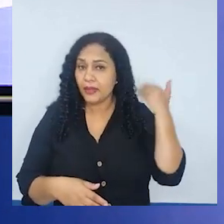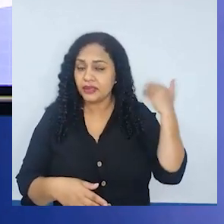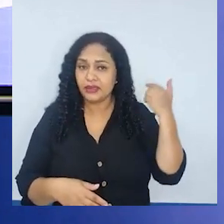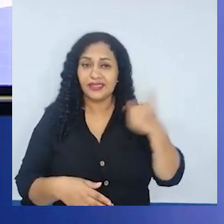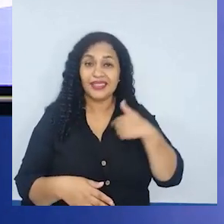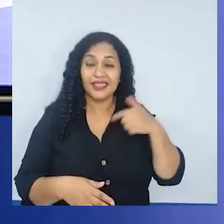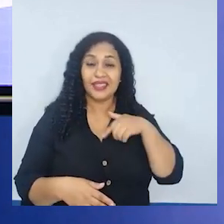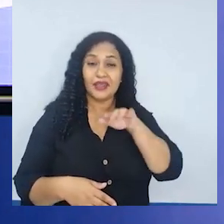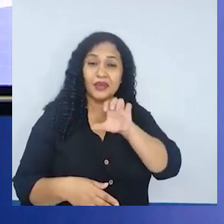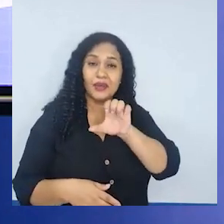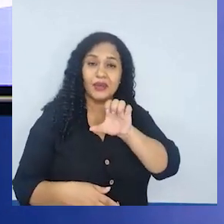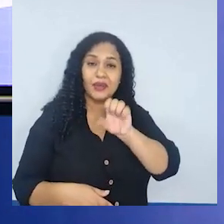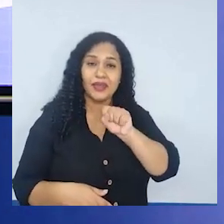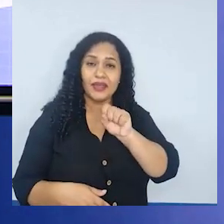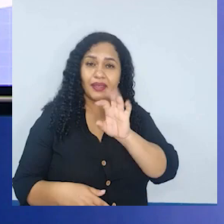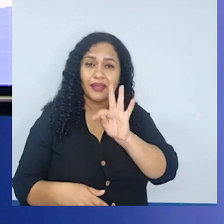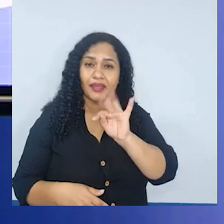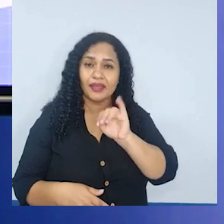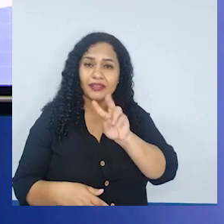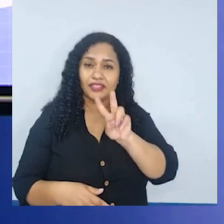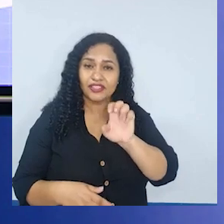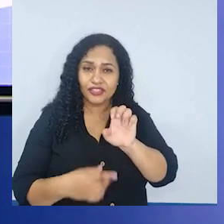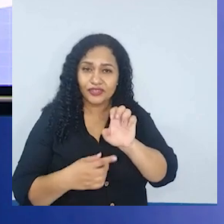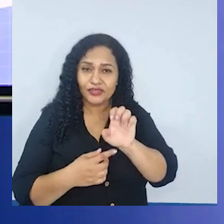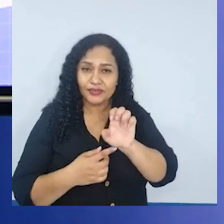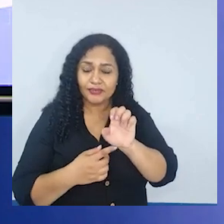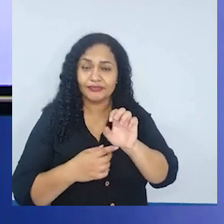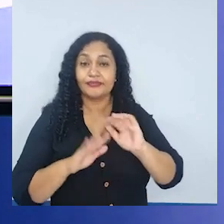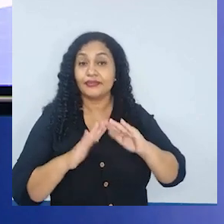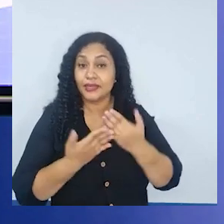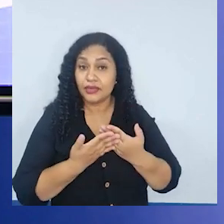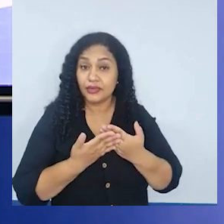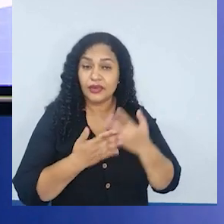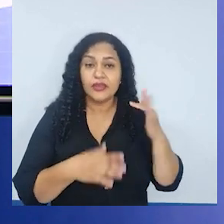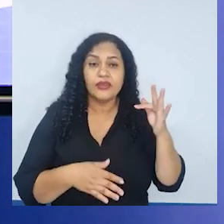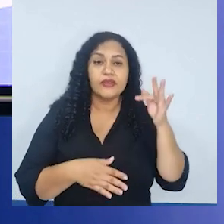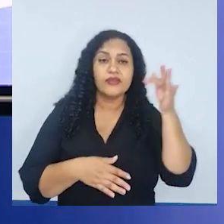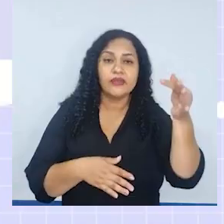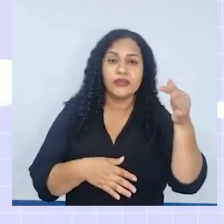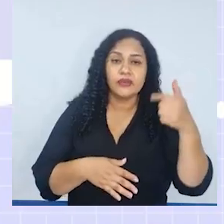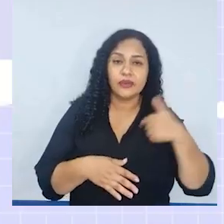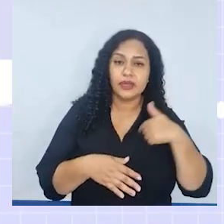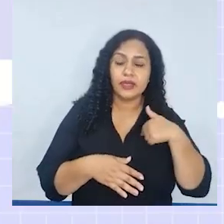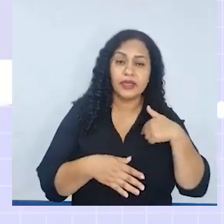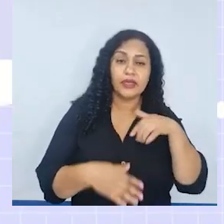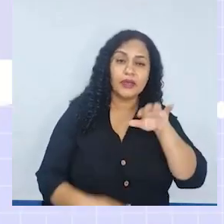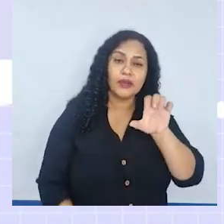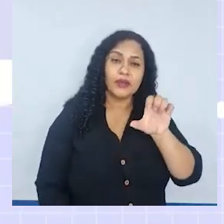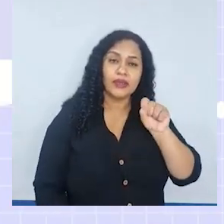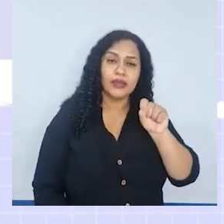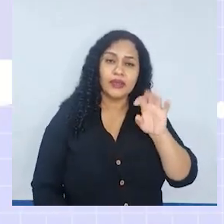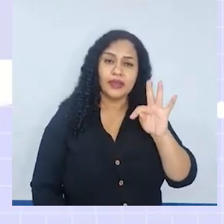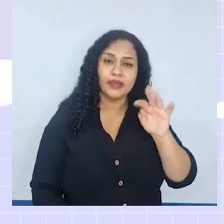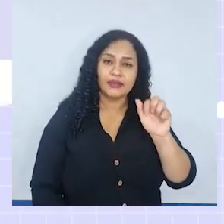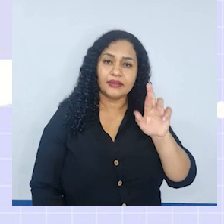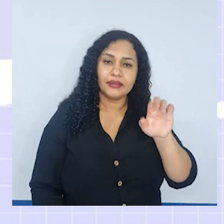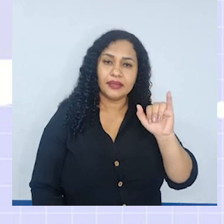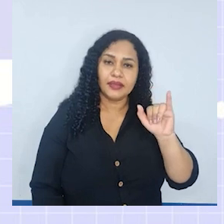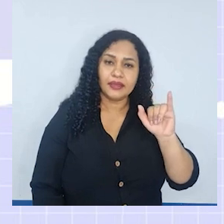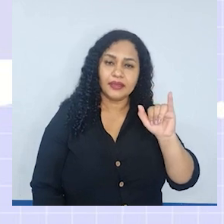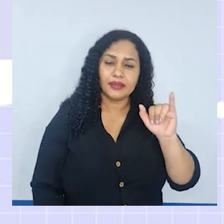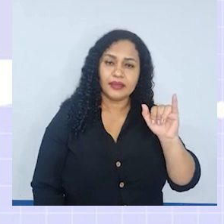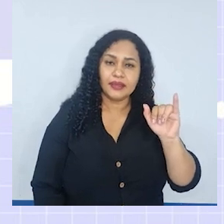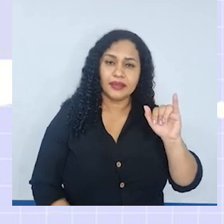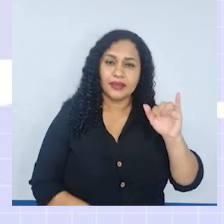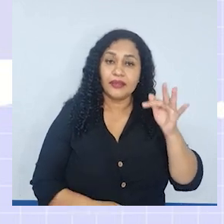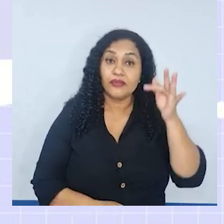Passado. Eu estive na escola. E futuro. Eu estarei na escola.